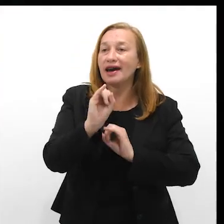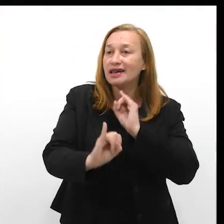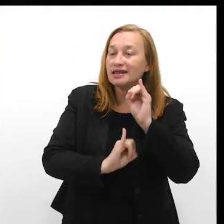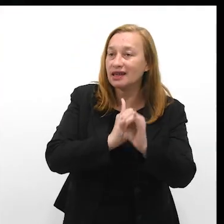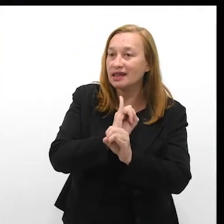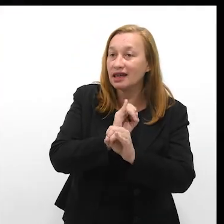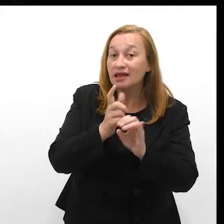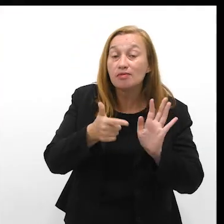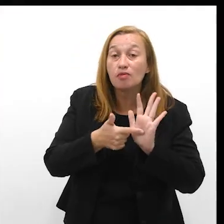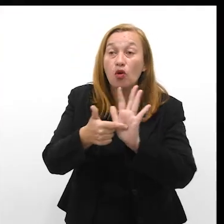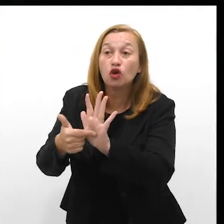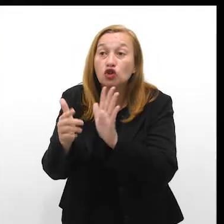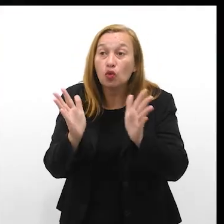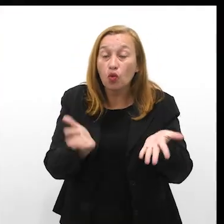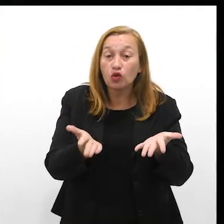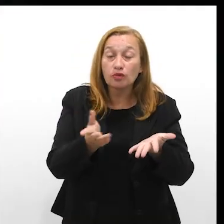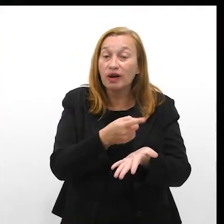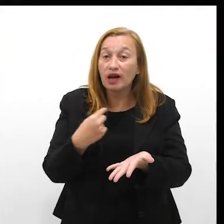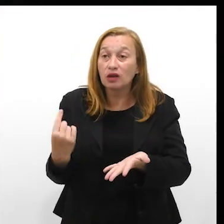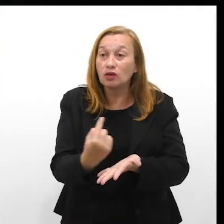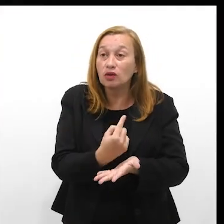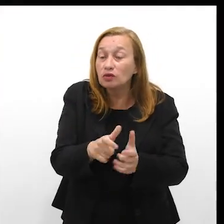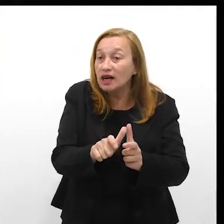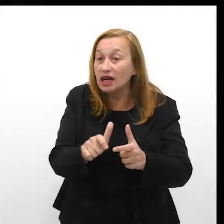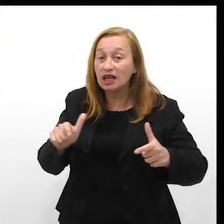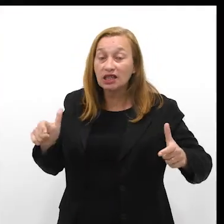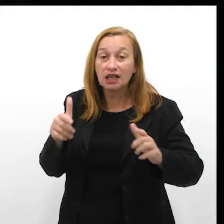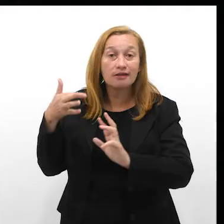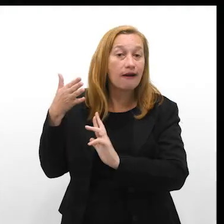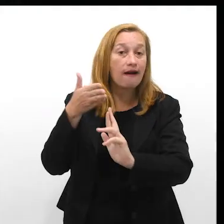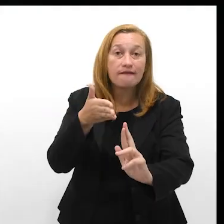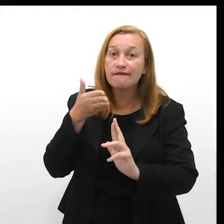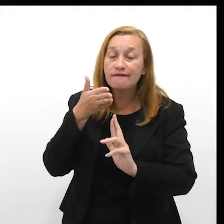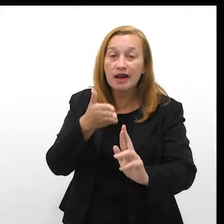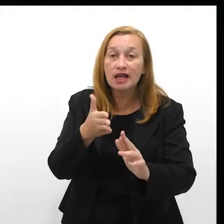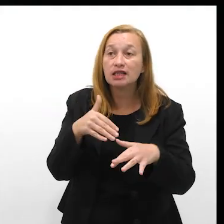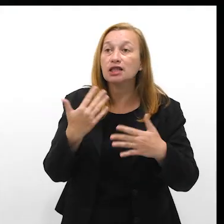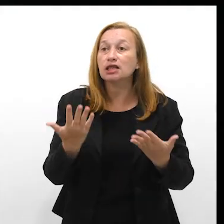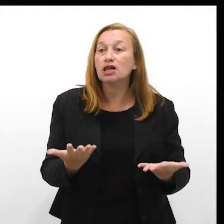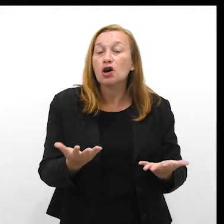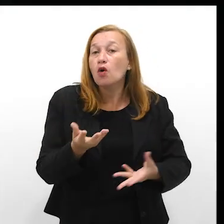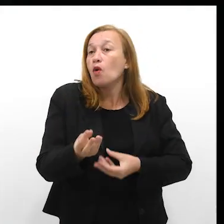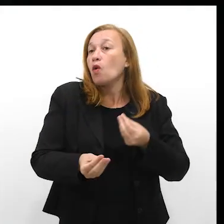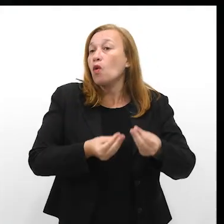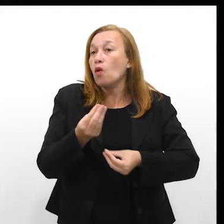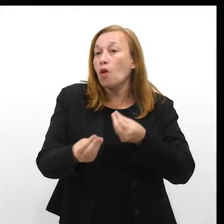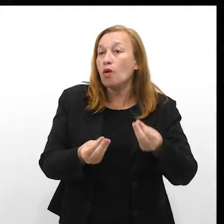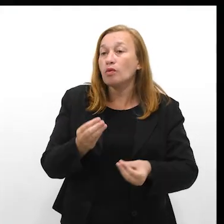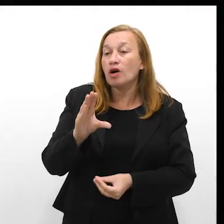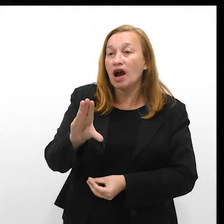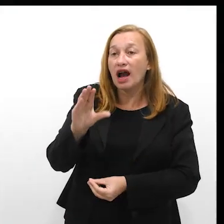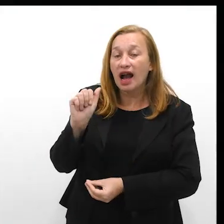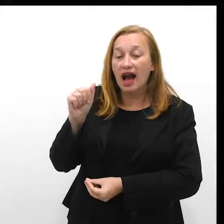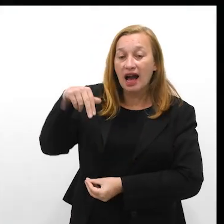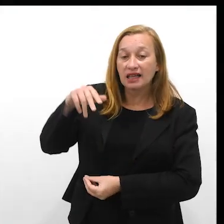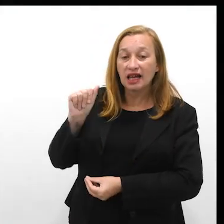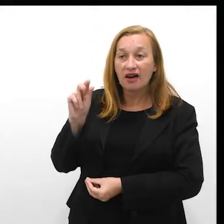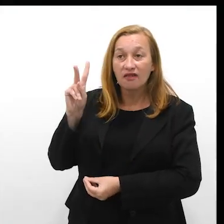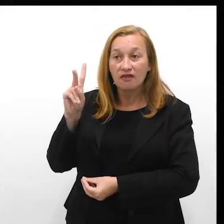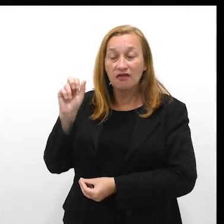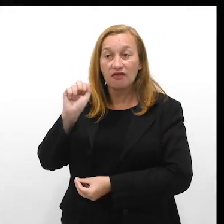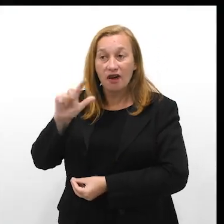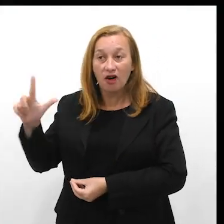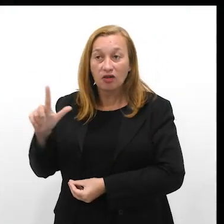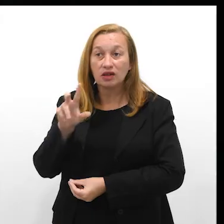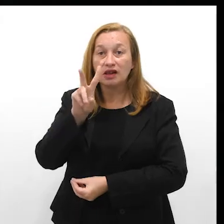A internet fornece para a gente hoje uma gama imensa de referências, como o Carnaval de